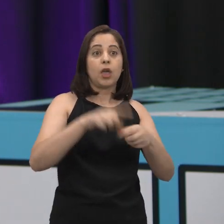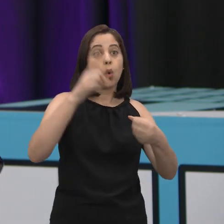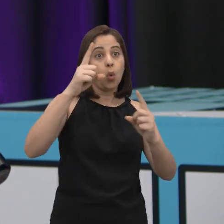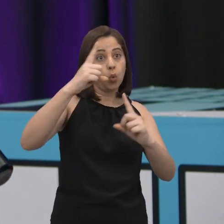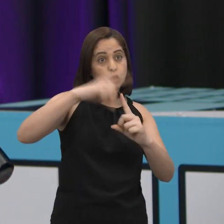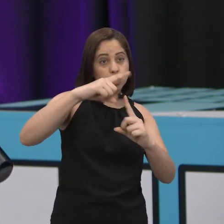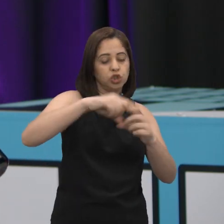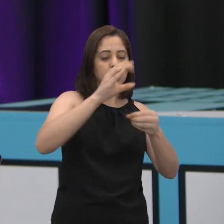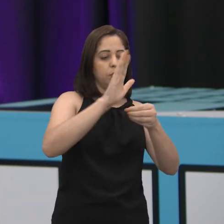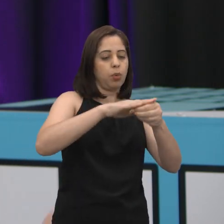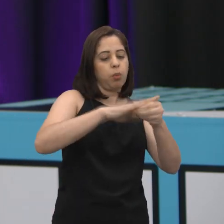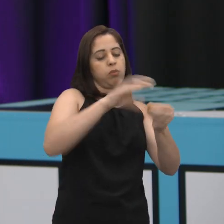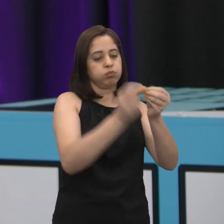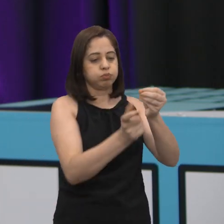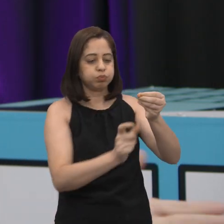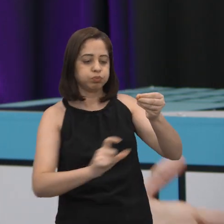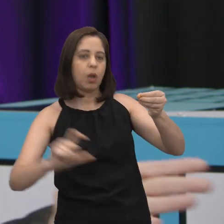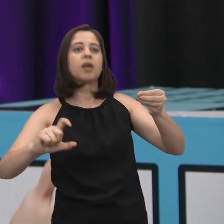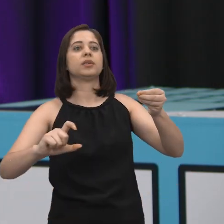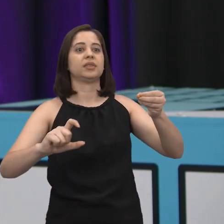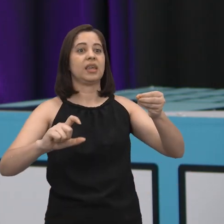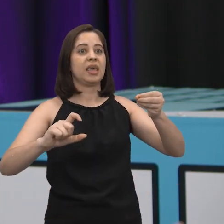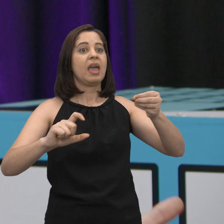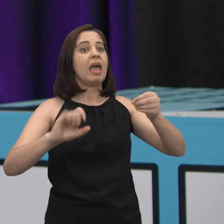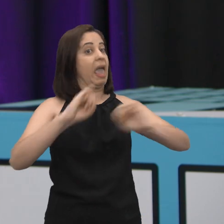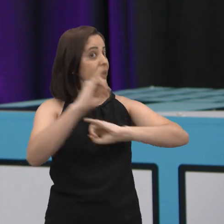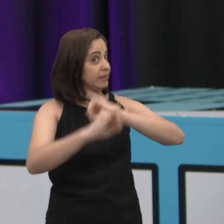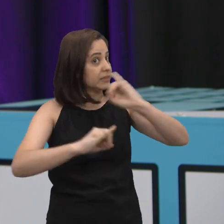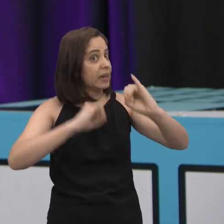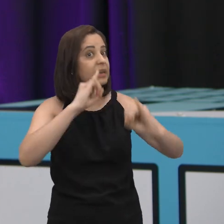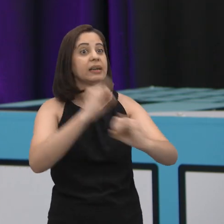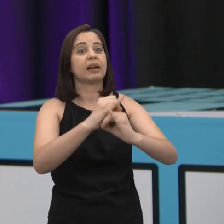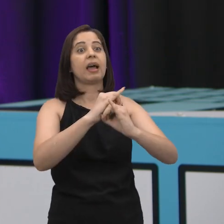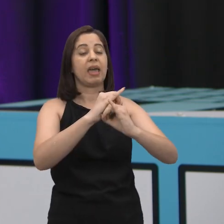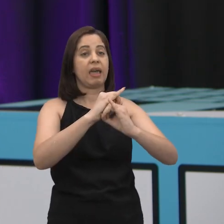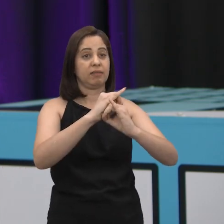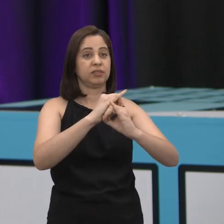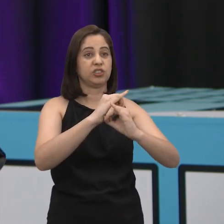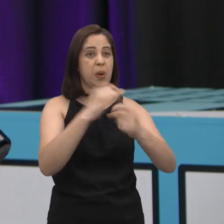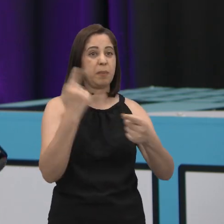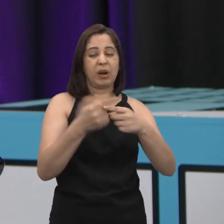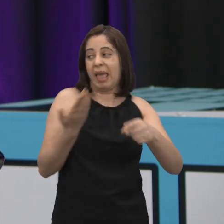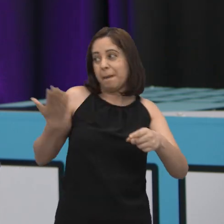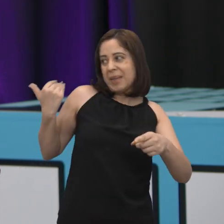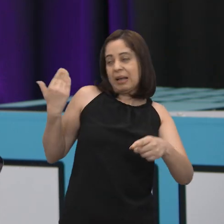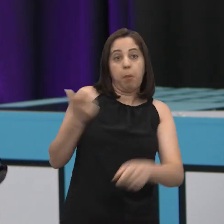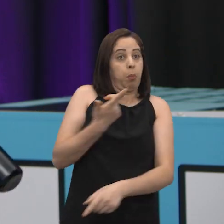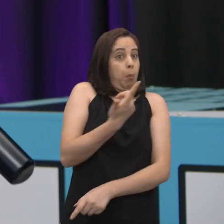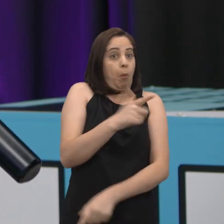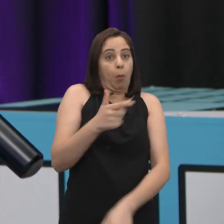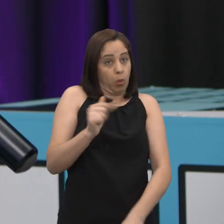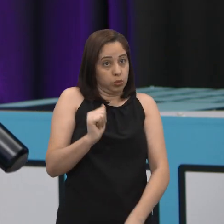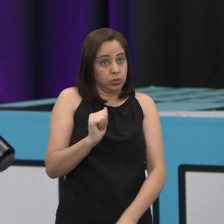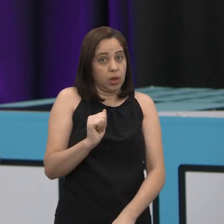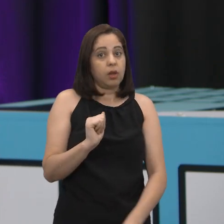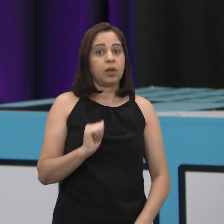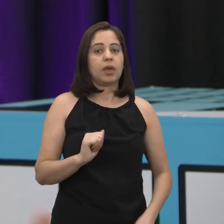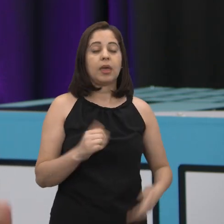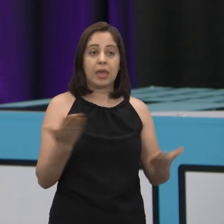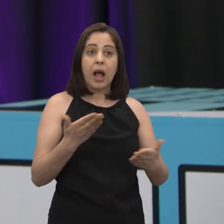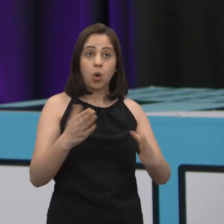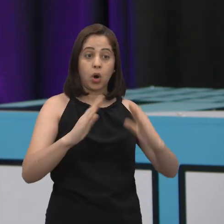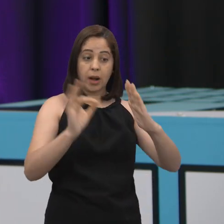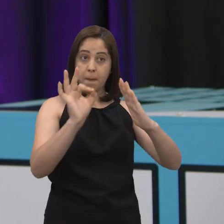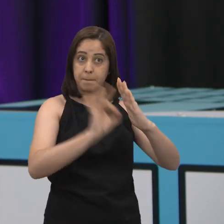saneamento, questão de fornecimento de energia, de internet, que começou a ser perguntado, né, nos últimos censos. Então, essas são questões importantes que o